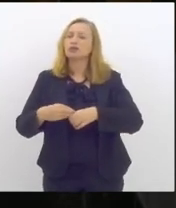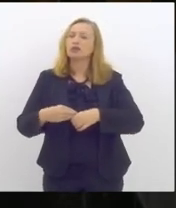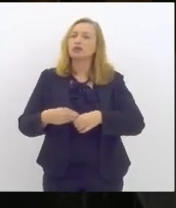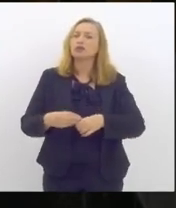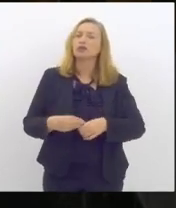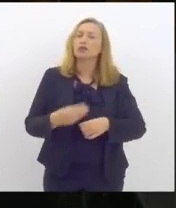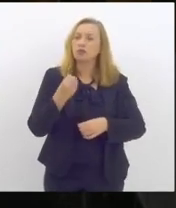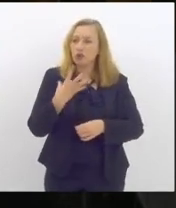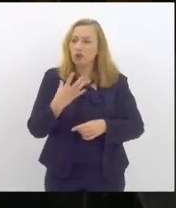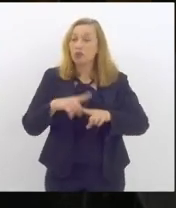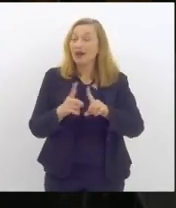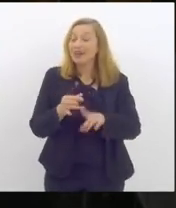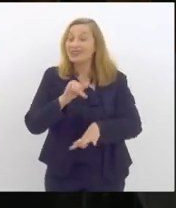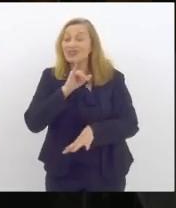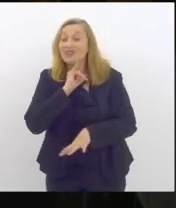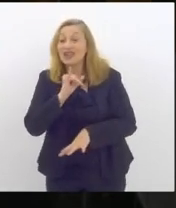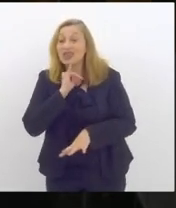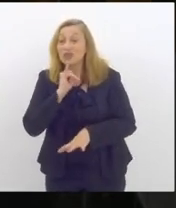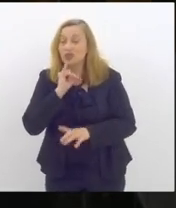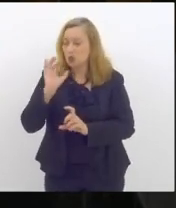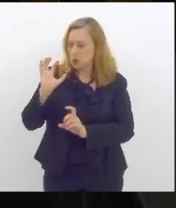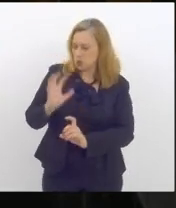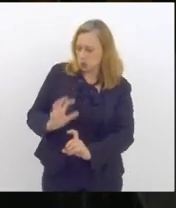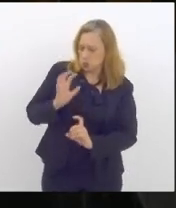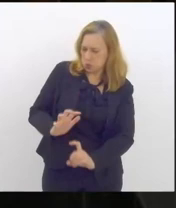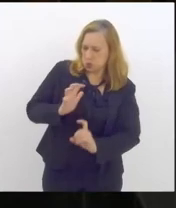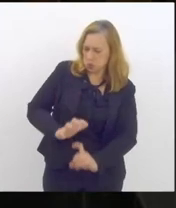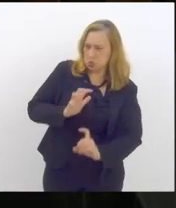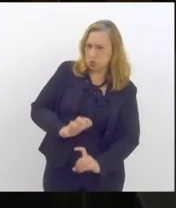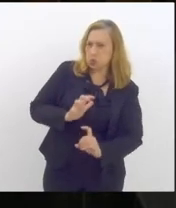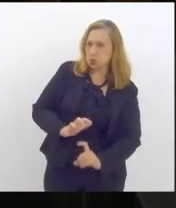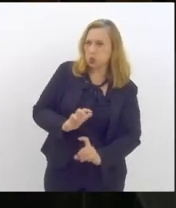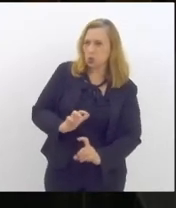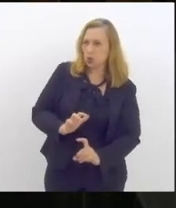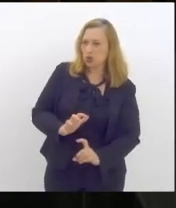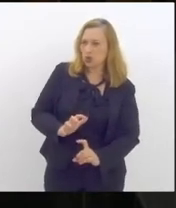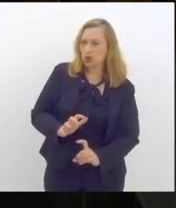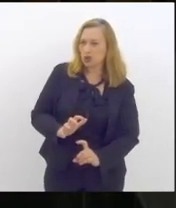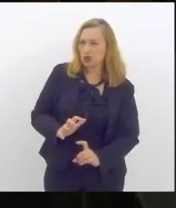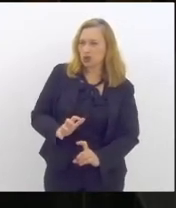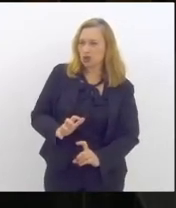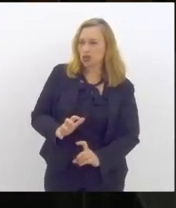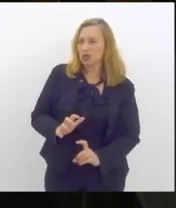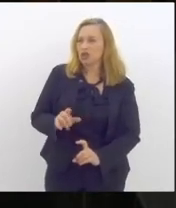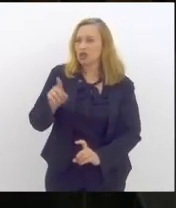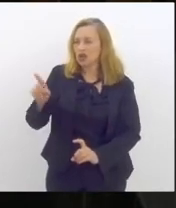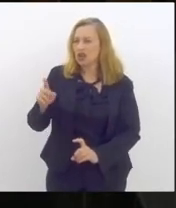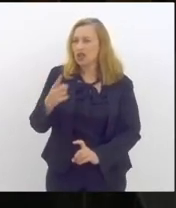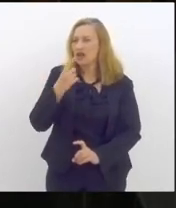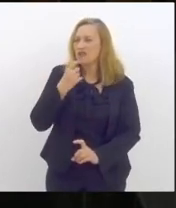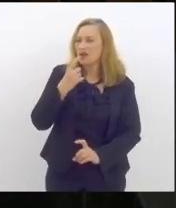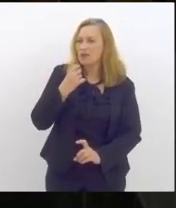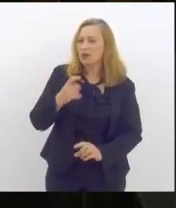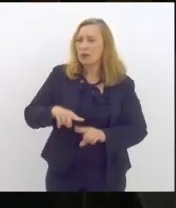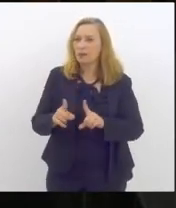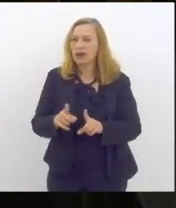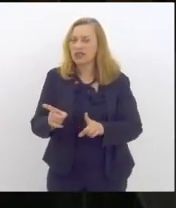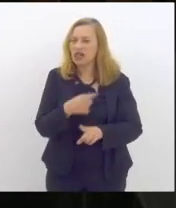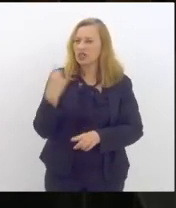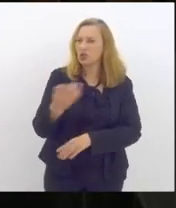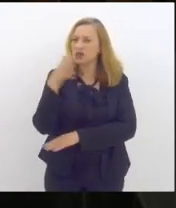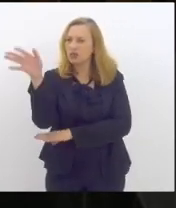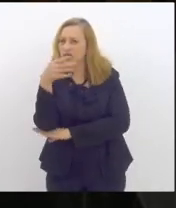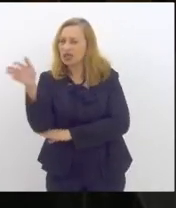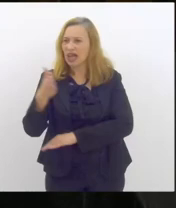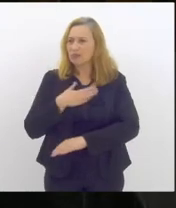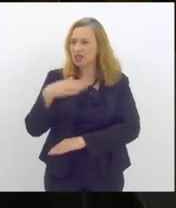infelizmente eles querem impor de goela abaixo que a bandeira deles são vermelhas Mas a nossa bandeira